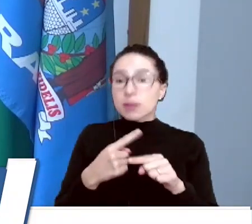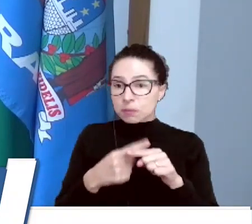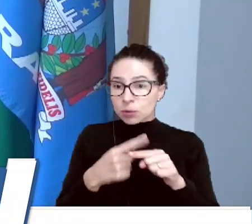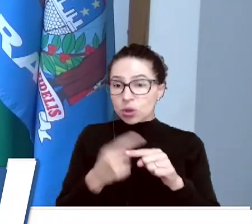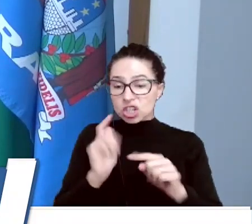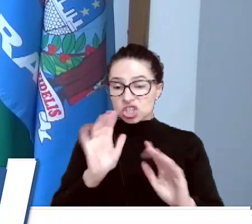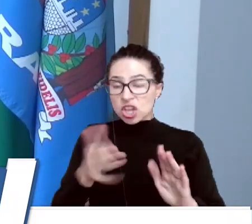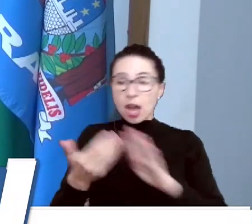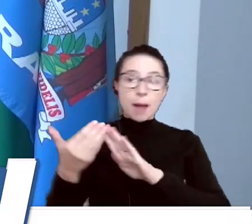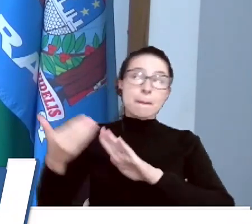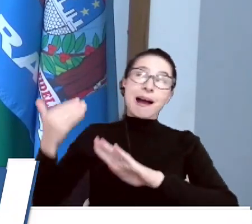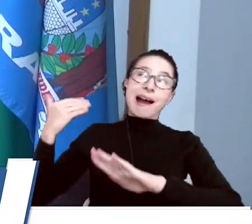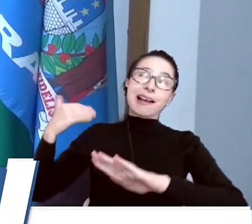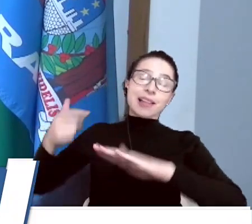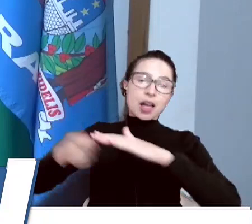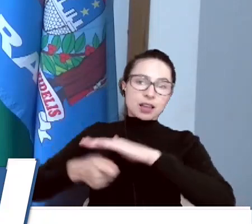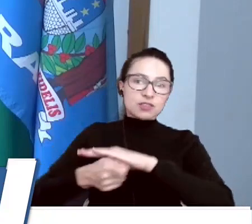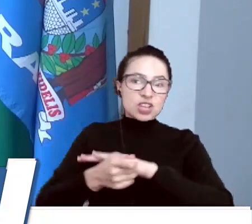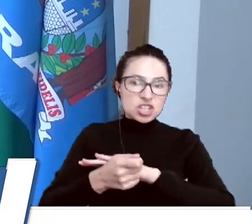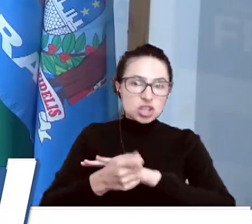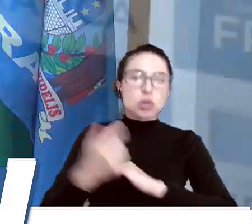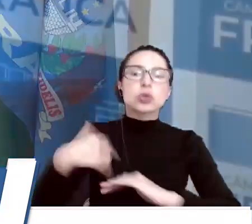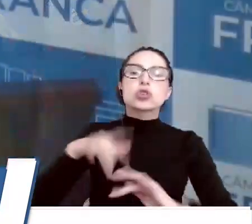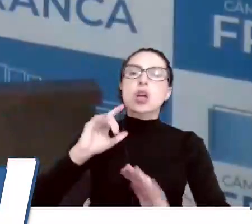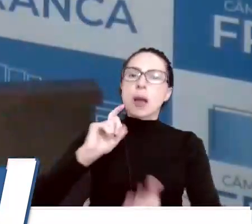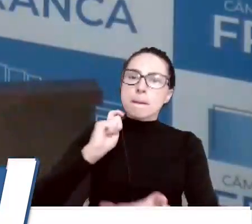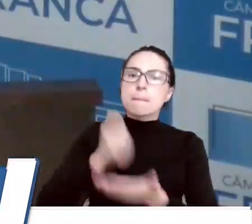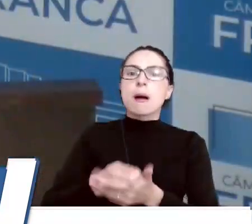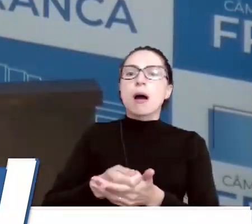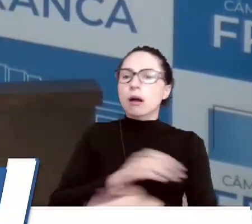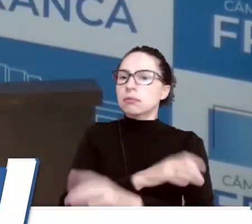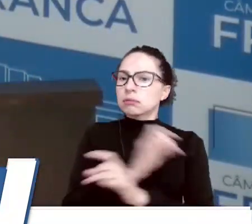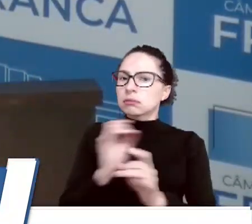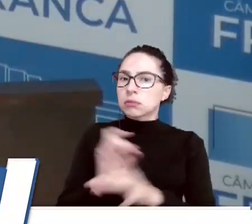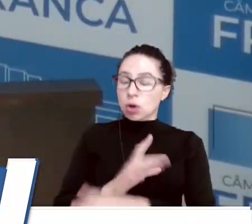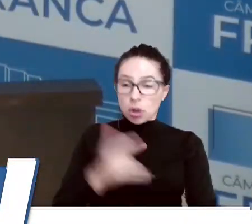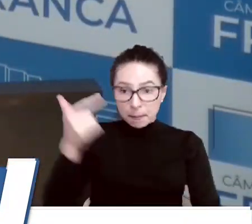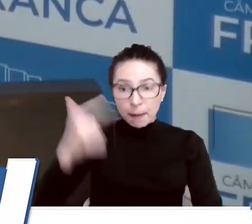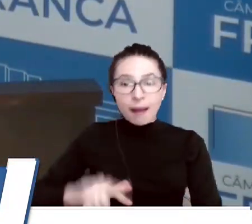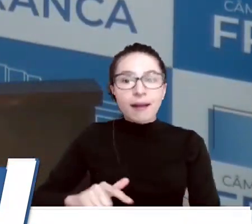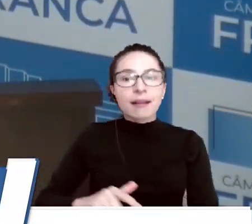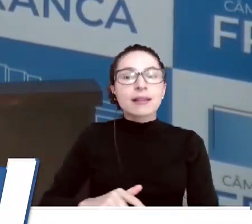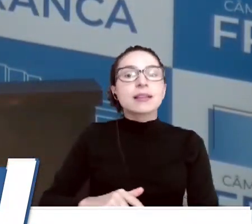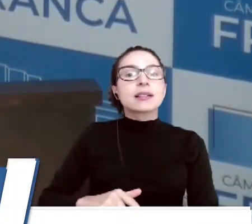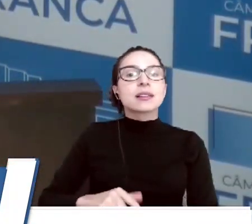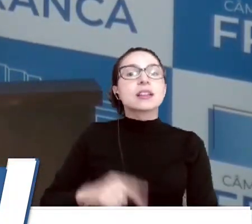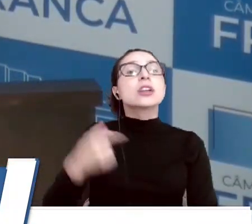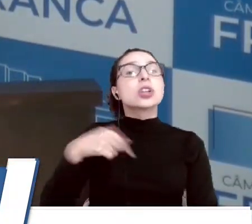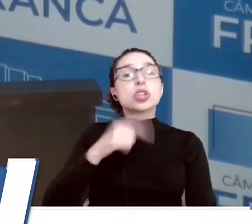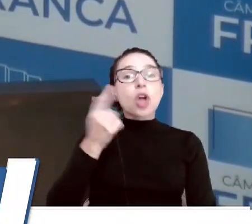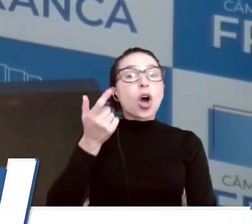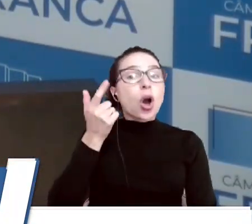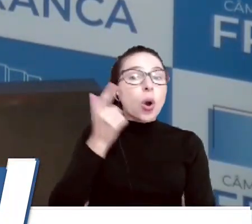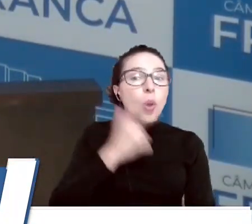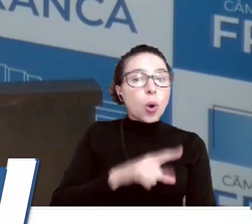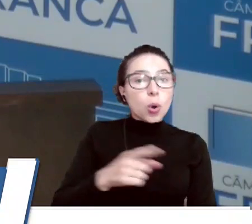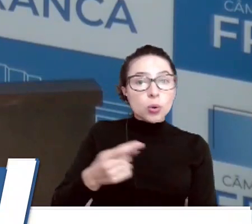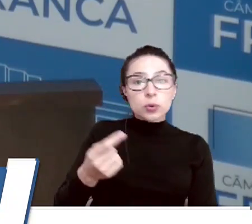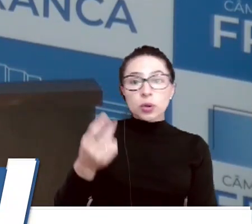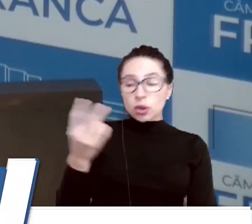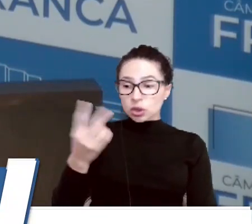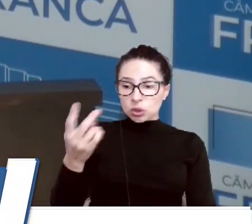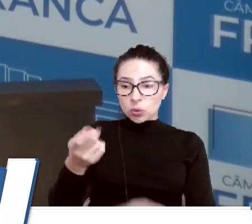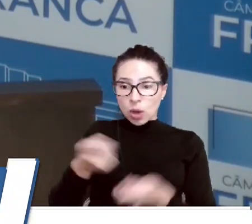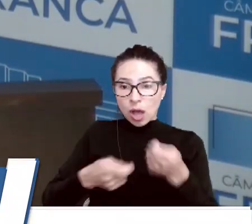investiu, nós já pagamos. Digo mais, quando nós conseguimos da segunda administração